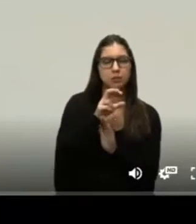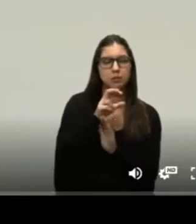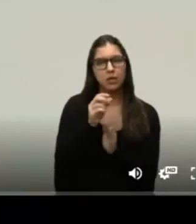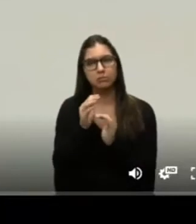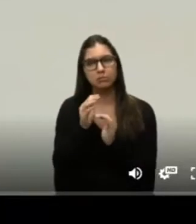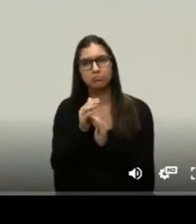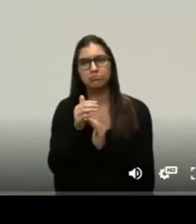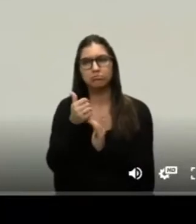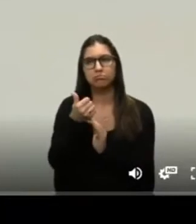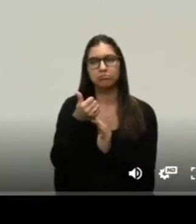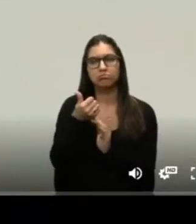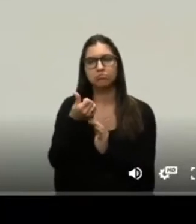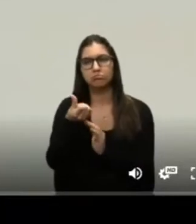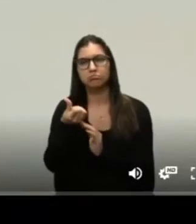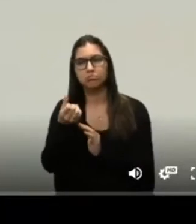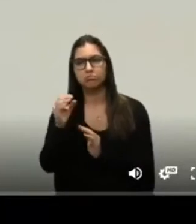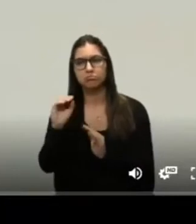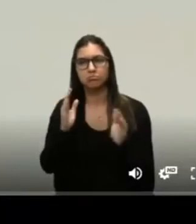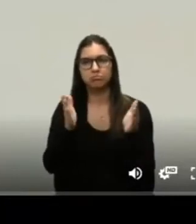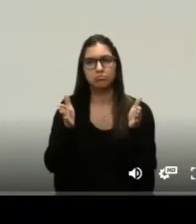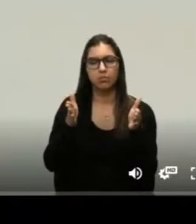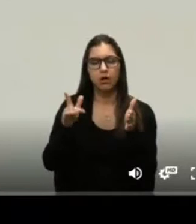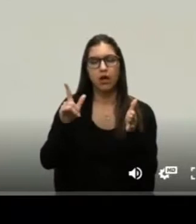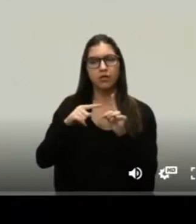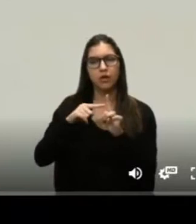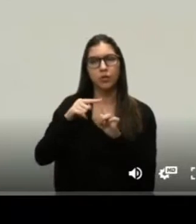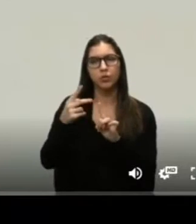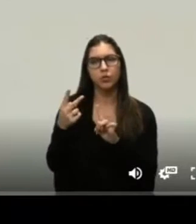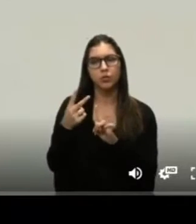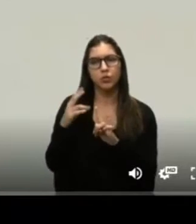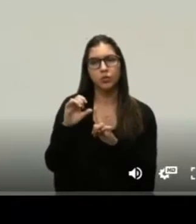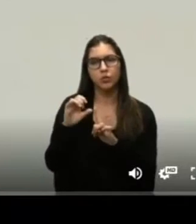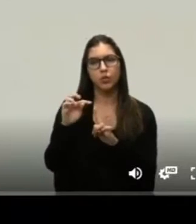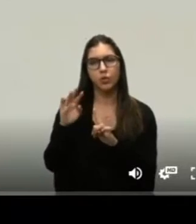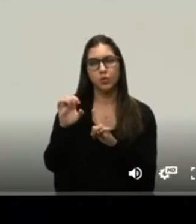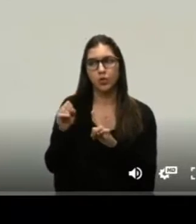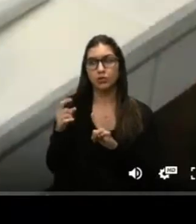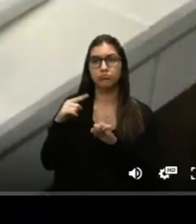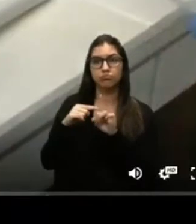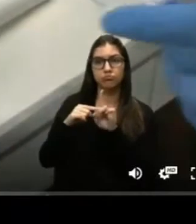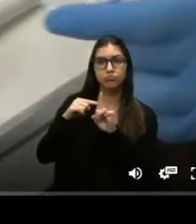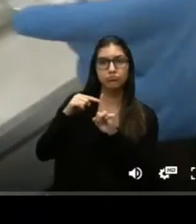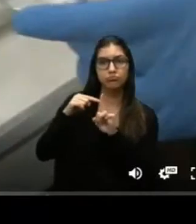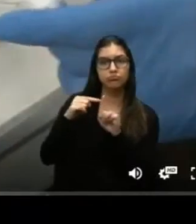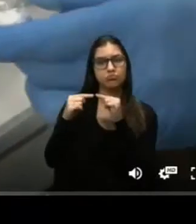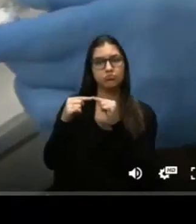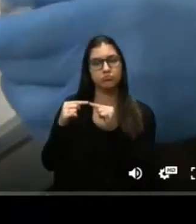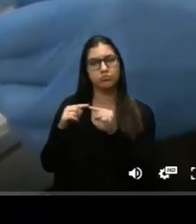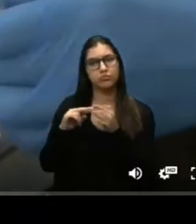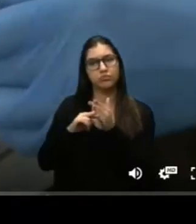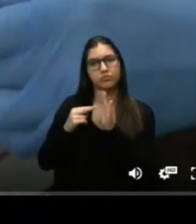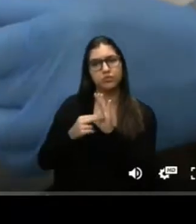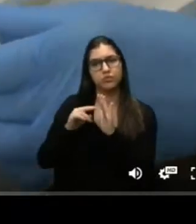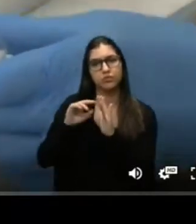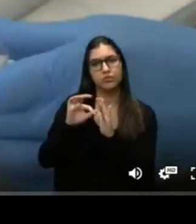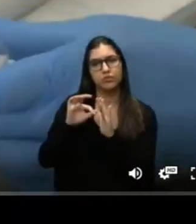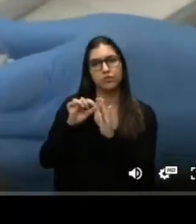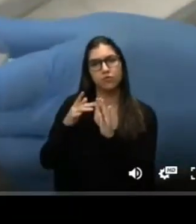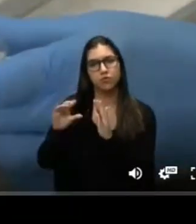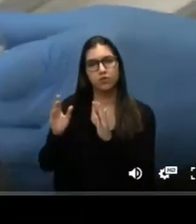nós temos aí 159 mais ou menos. Então essas temperaturas correspondem à fusão e ebulição dos dois